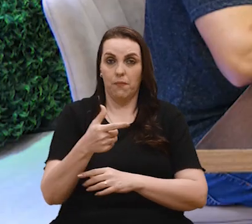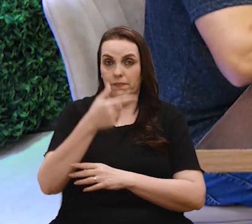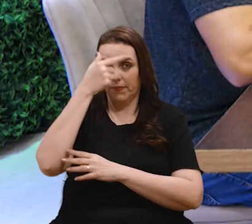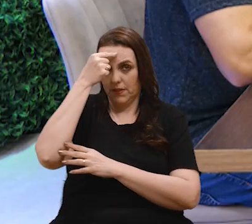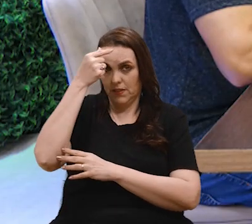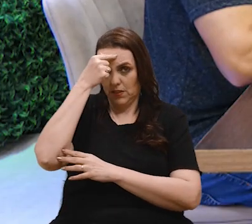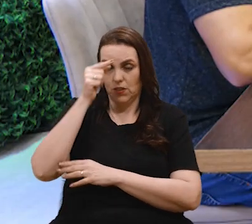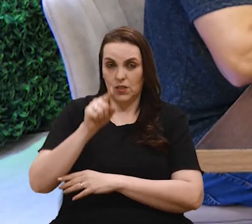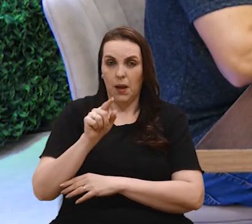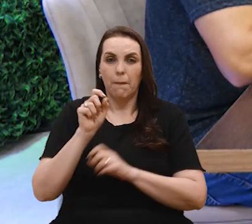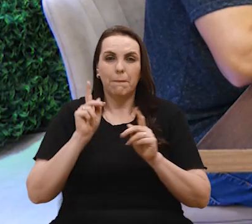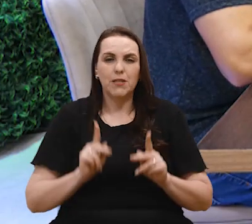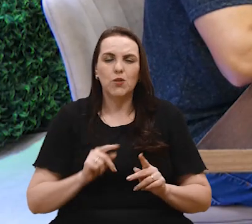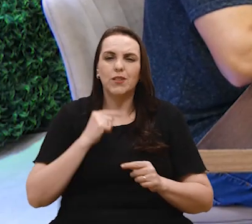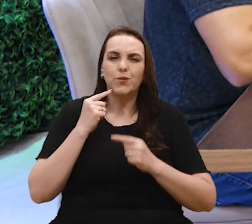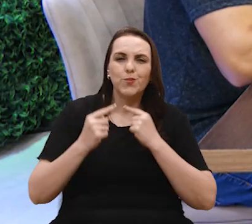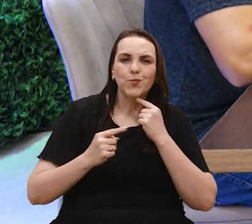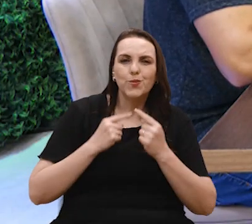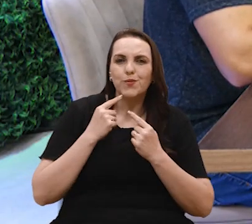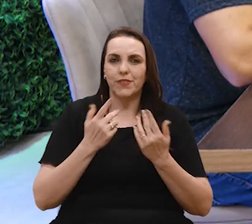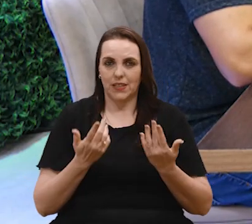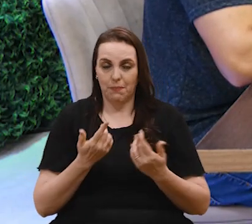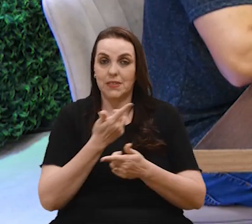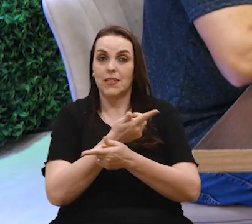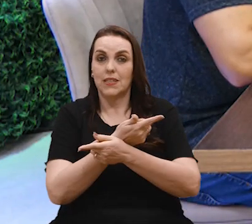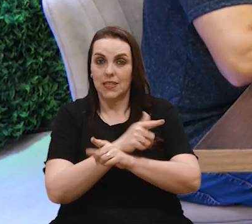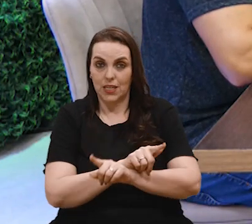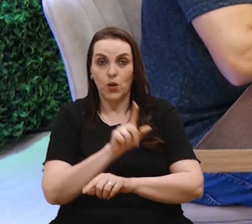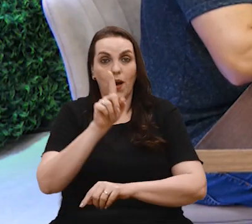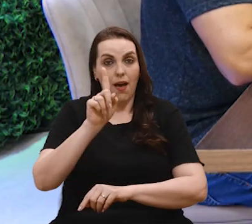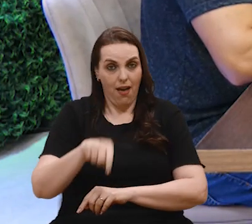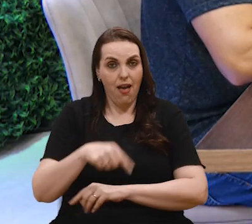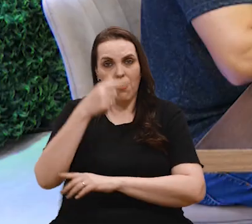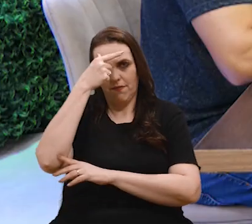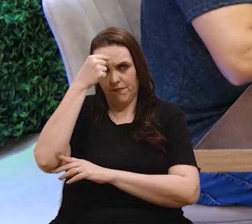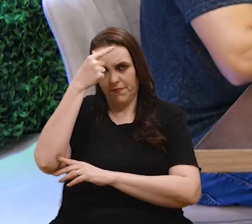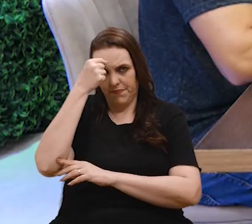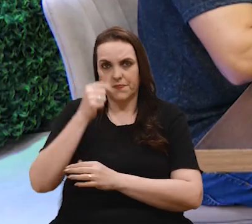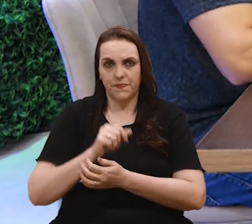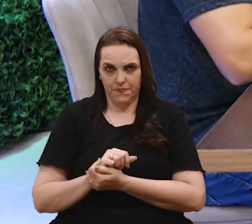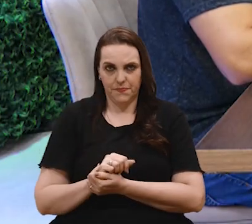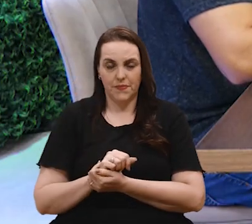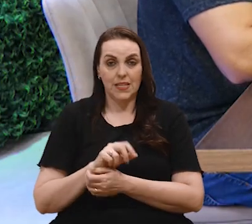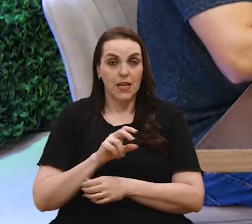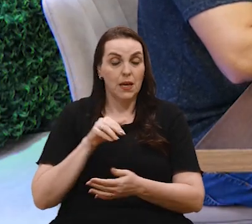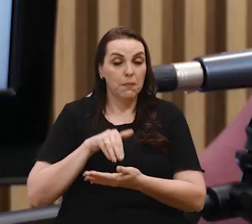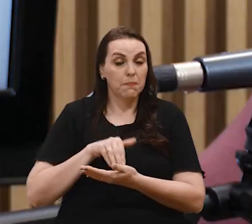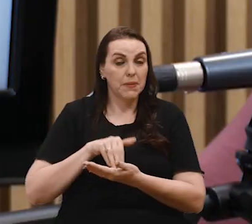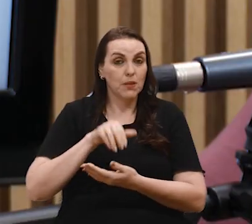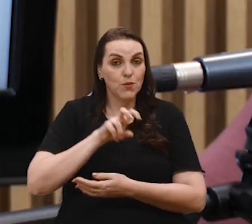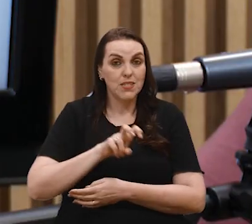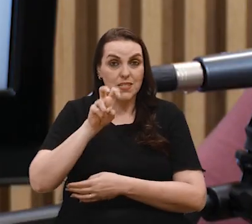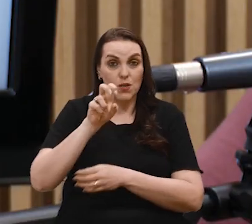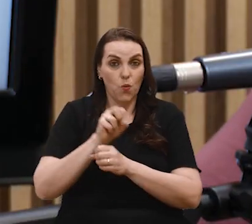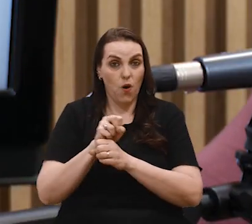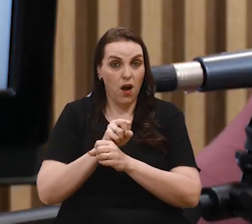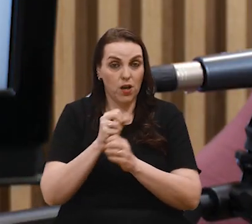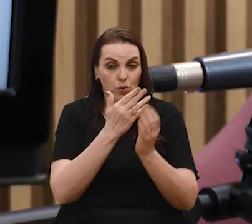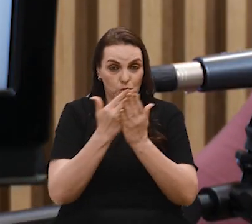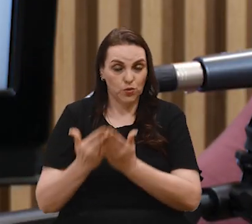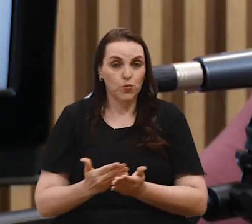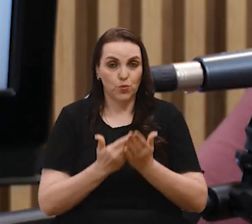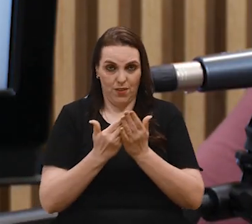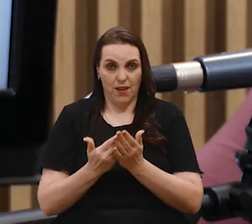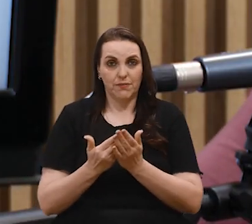uma graduação, muita gente tem dúvida nisso, tá? Mas a quiropraxia ela é uma graduação, mínimo 5 anos de estudo numa